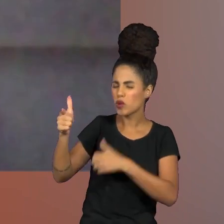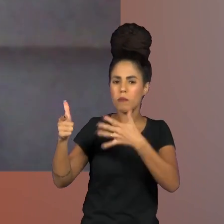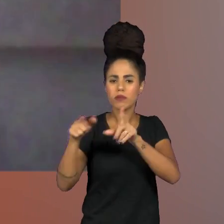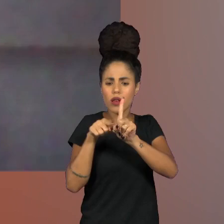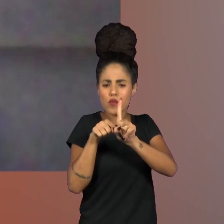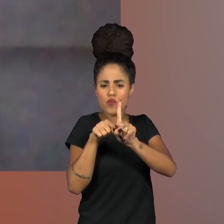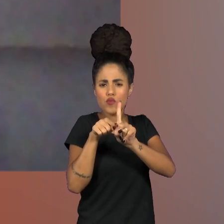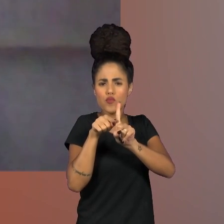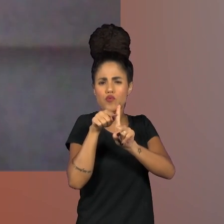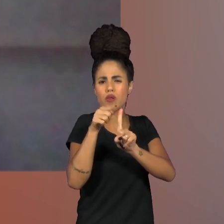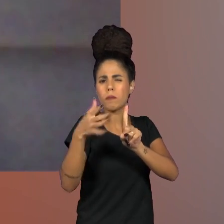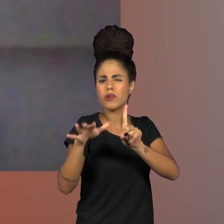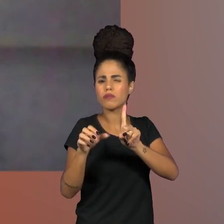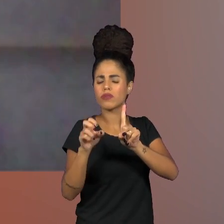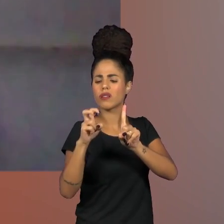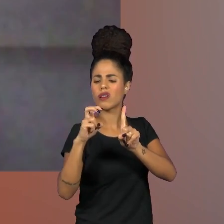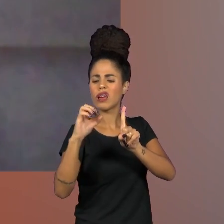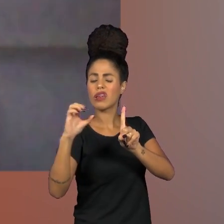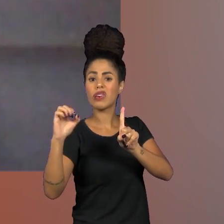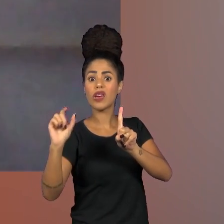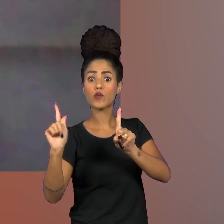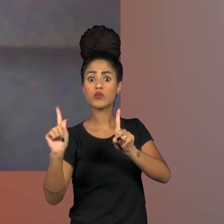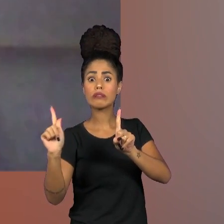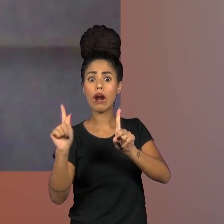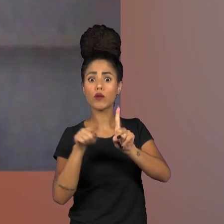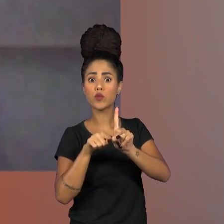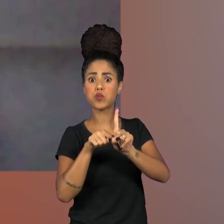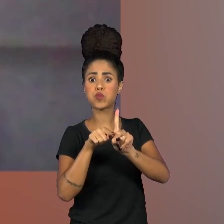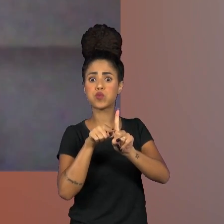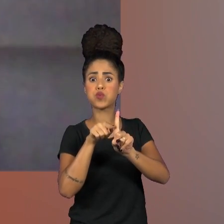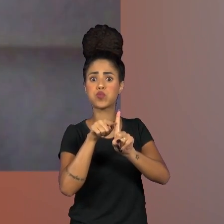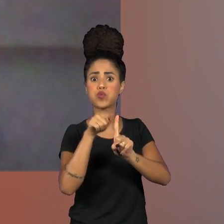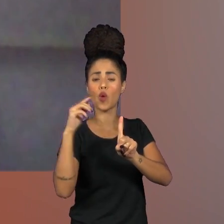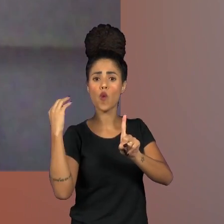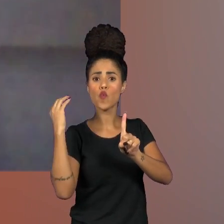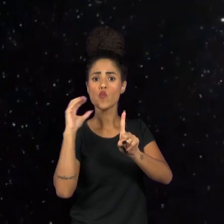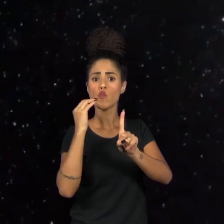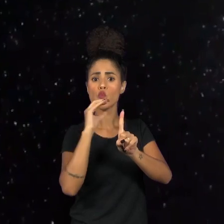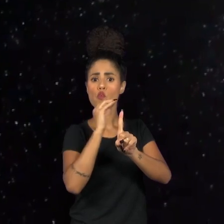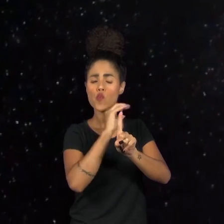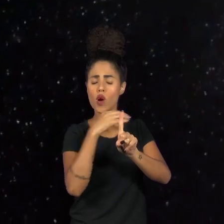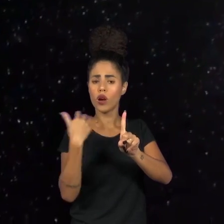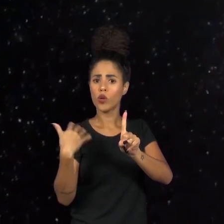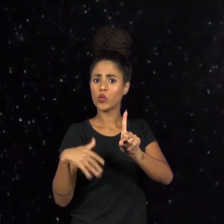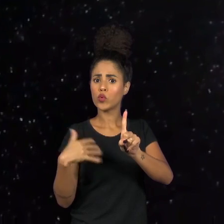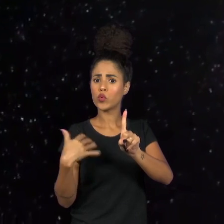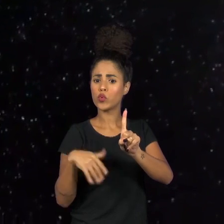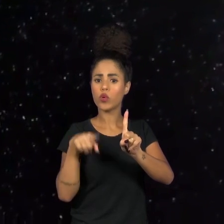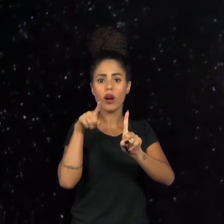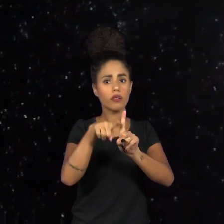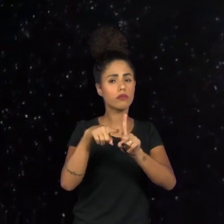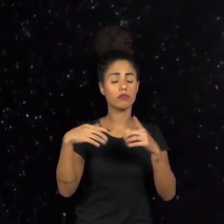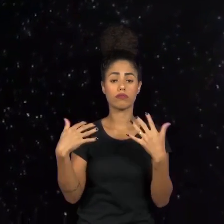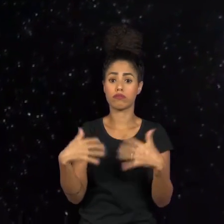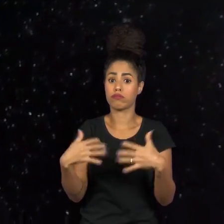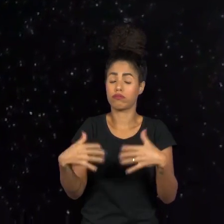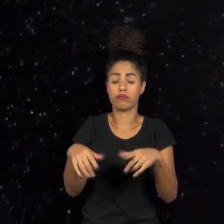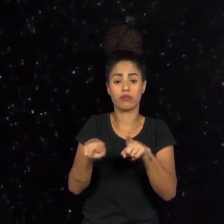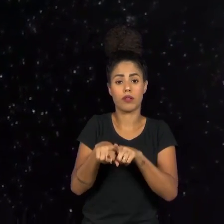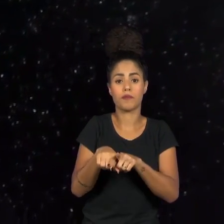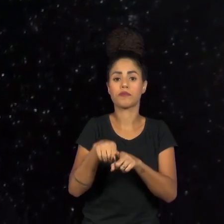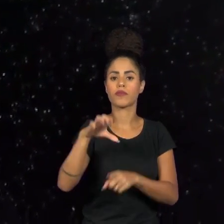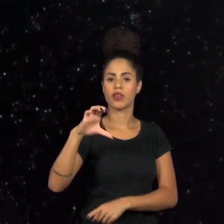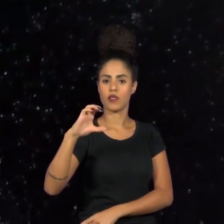Vênus é de 500 graus Celsius. Chocante. É uma atmosfera de